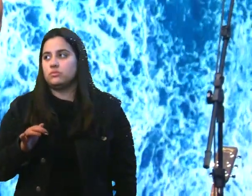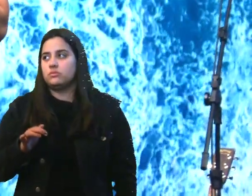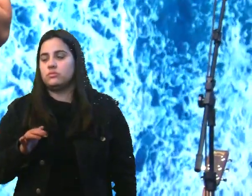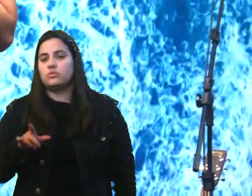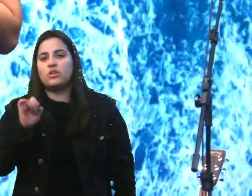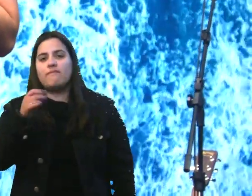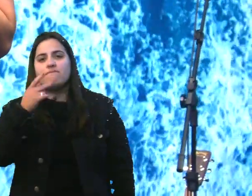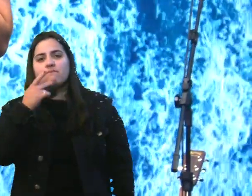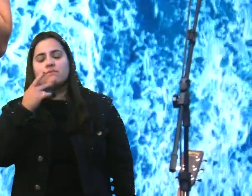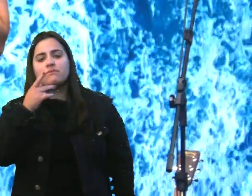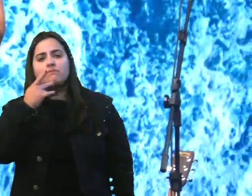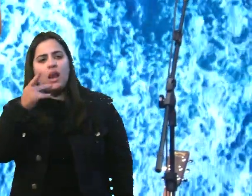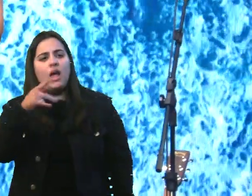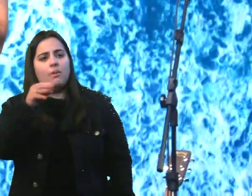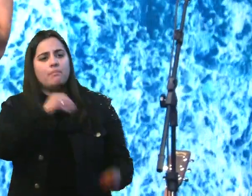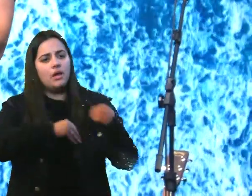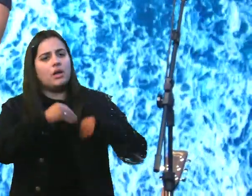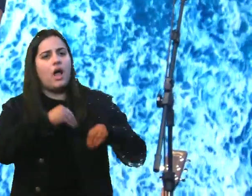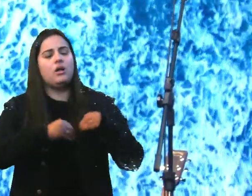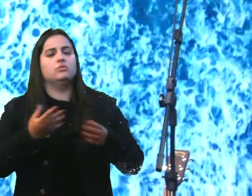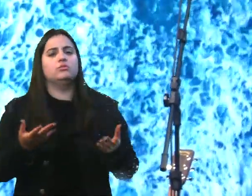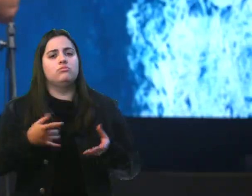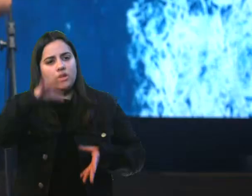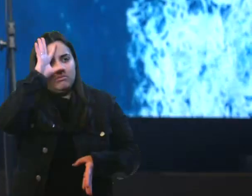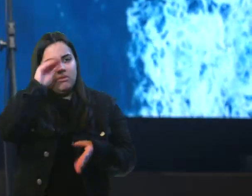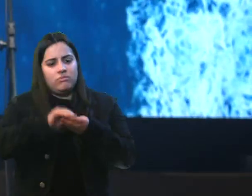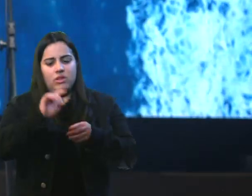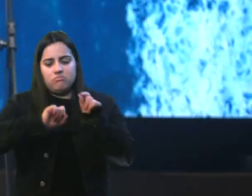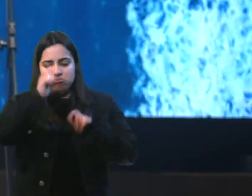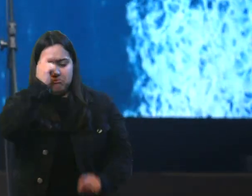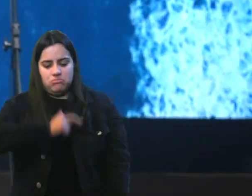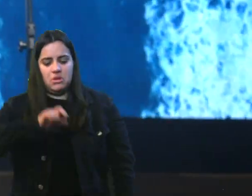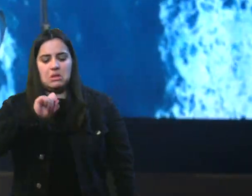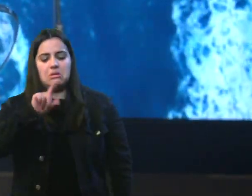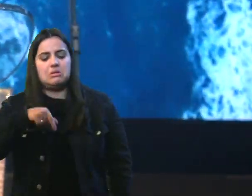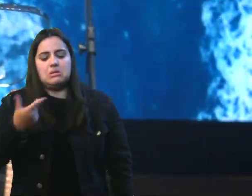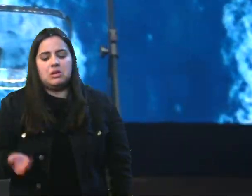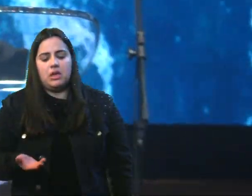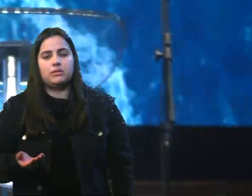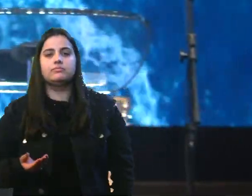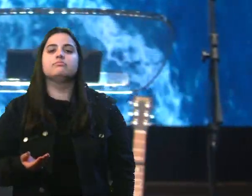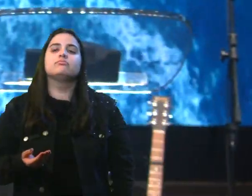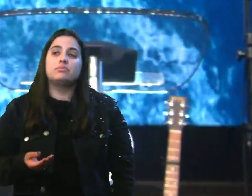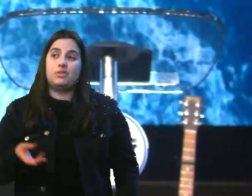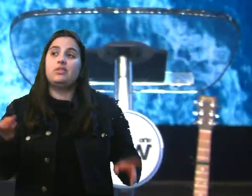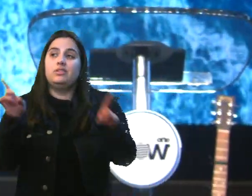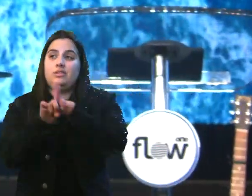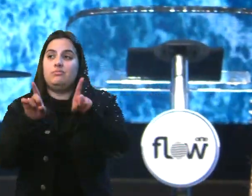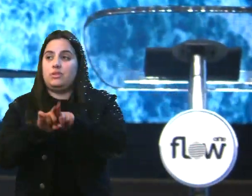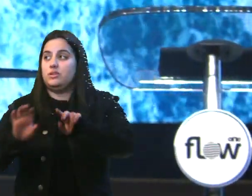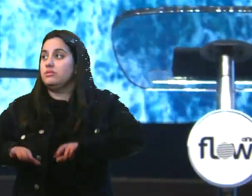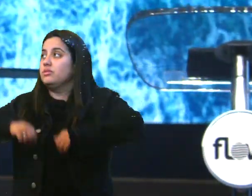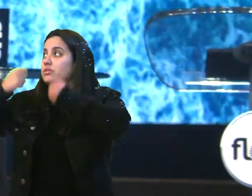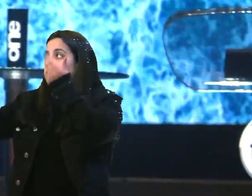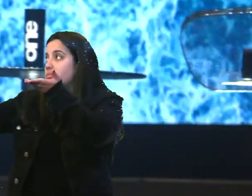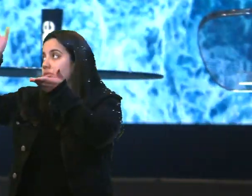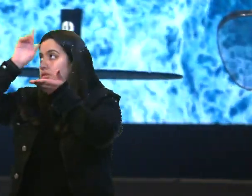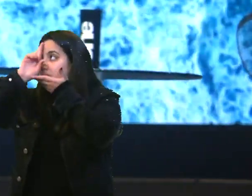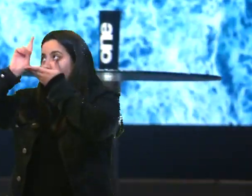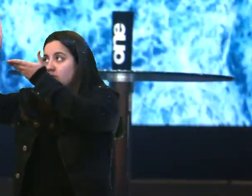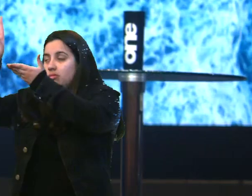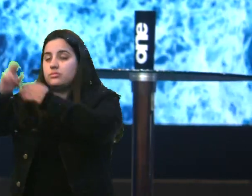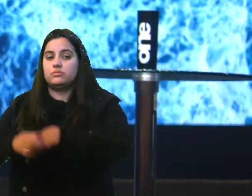Confessar pecado. Entender quem nós somos. Mas levar isso diante do Senhor.